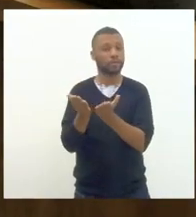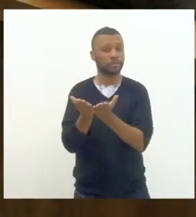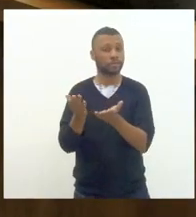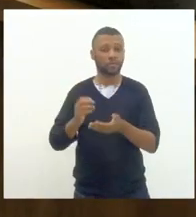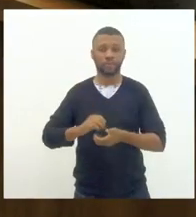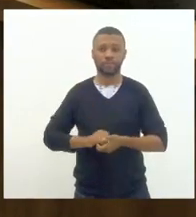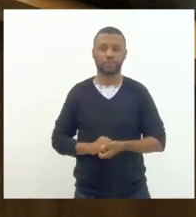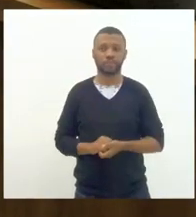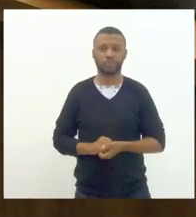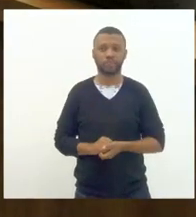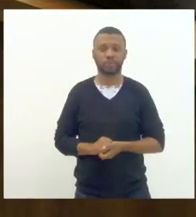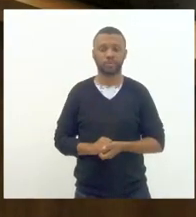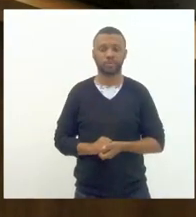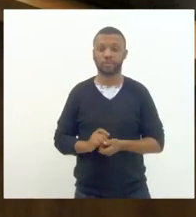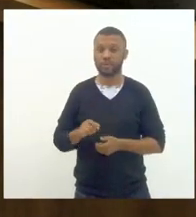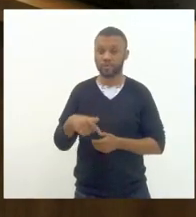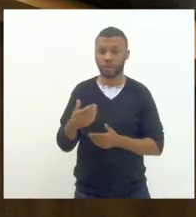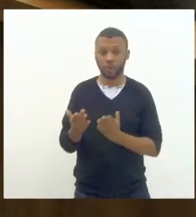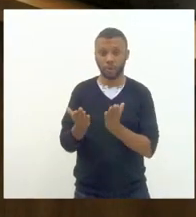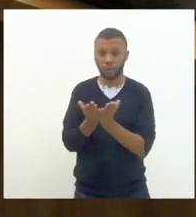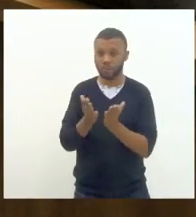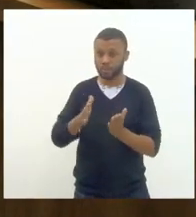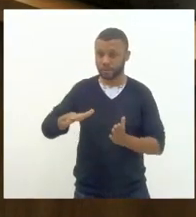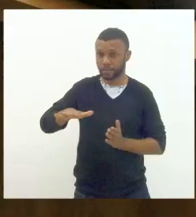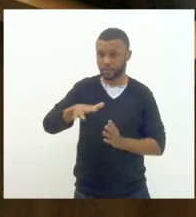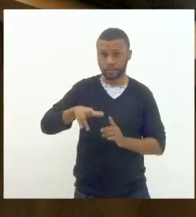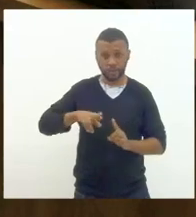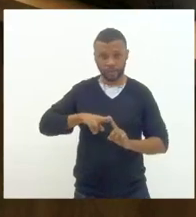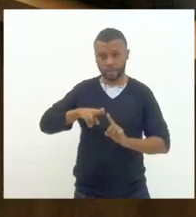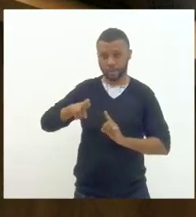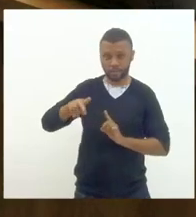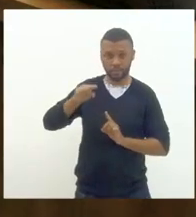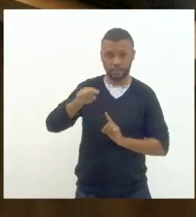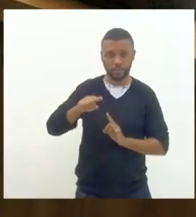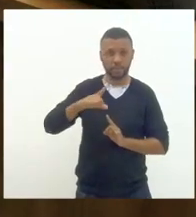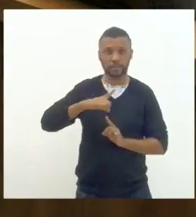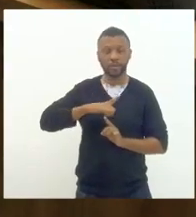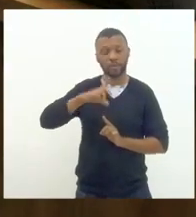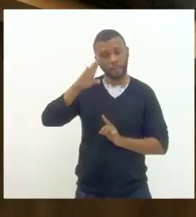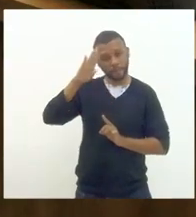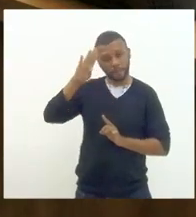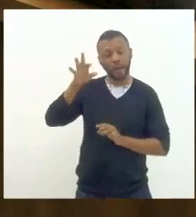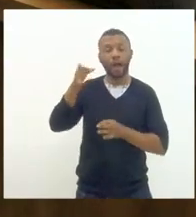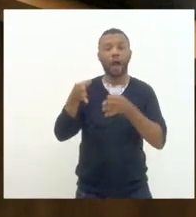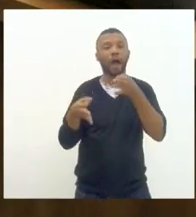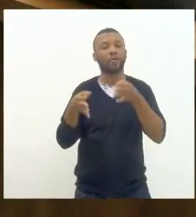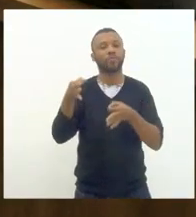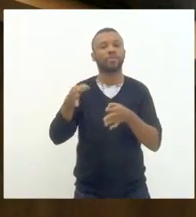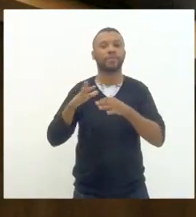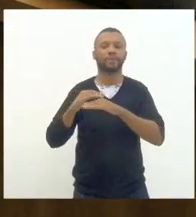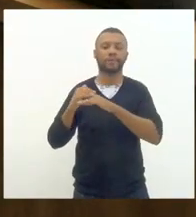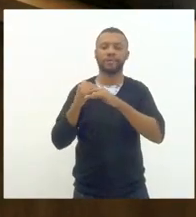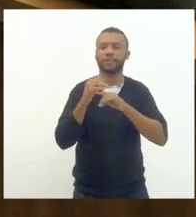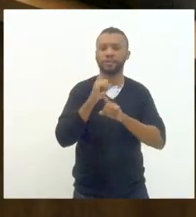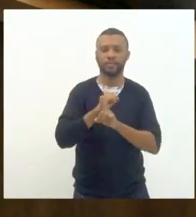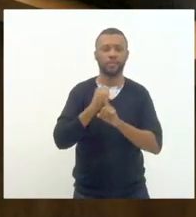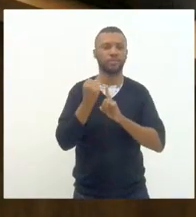e o cristianismo, ele tem como premissa a justiça social.